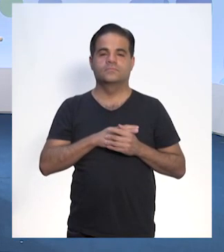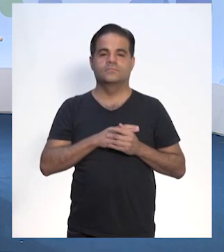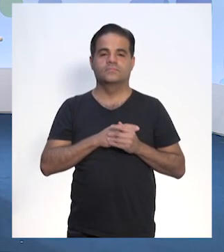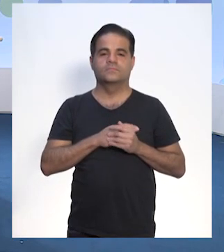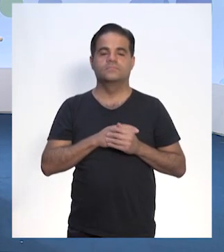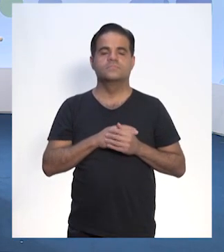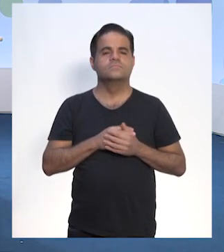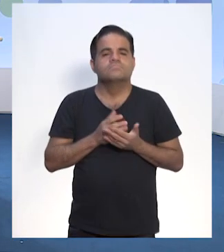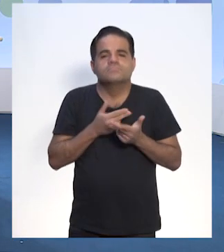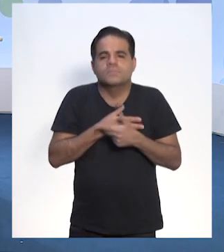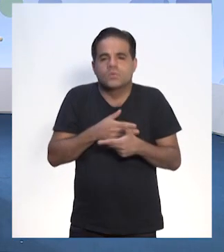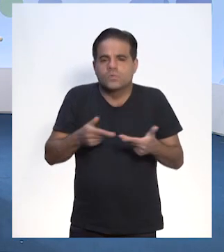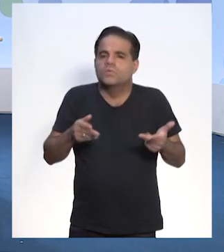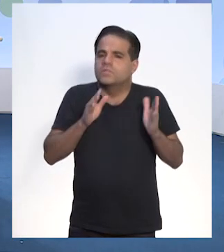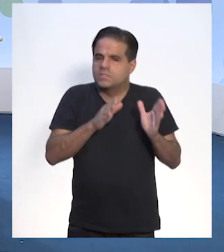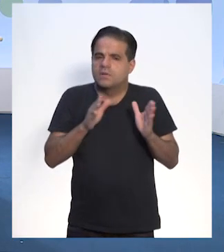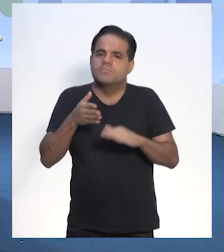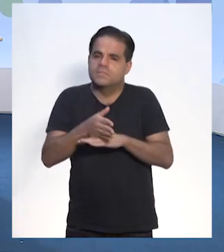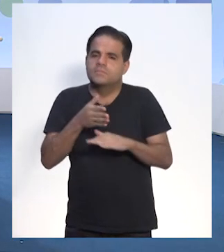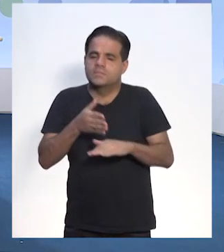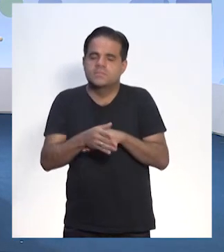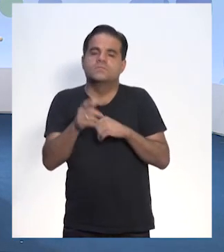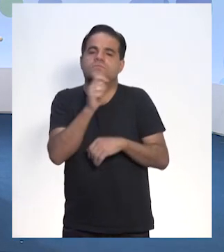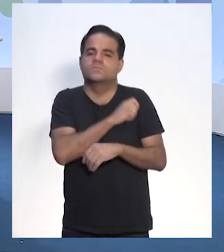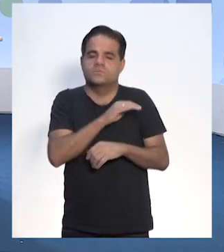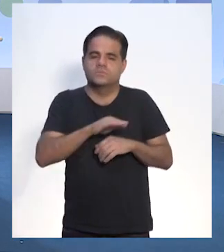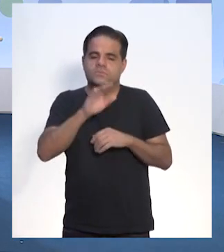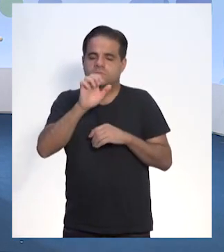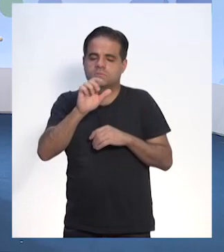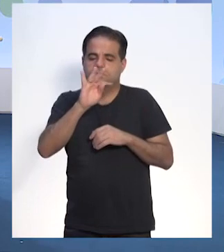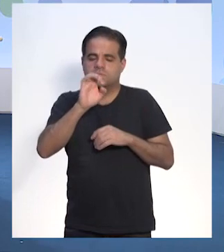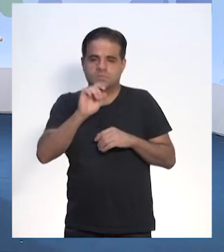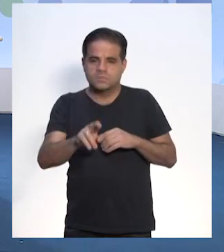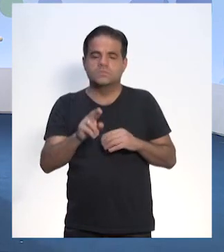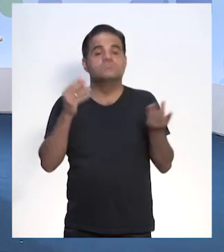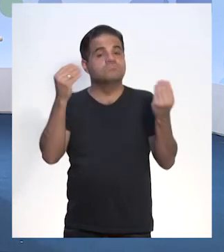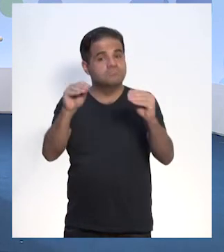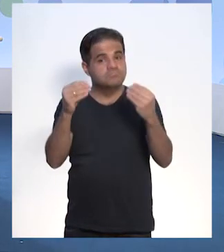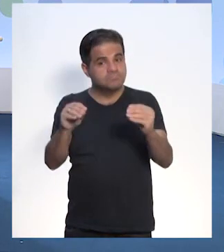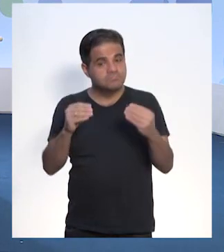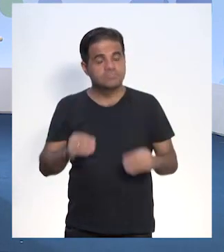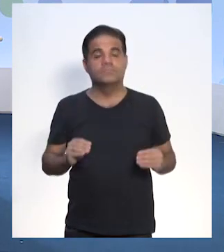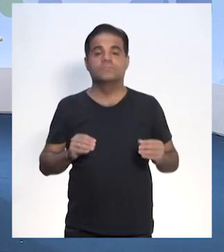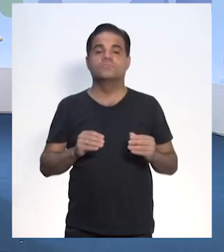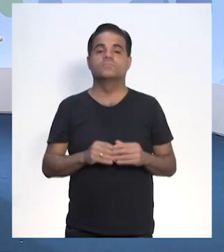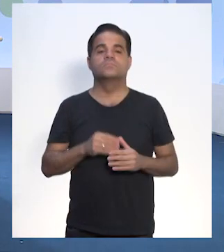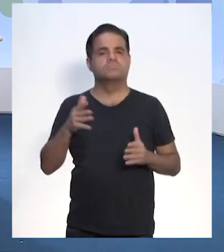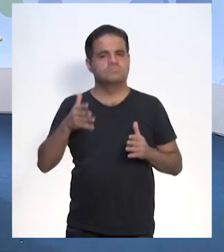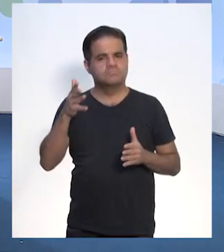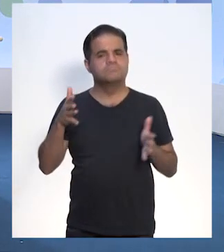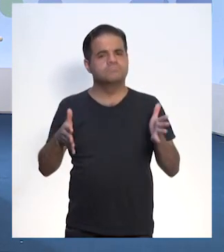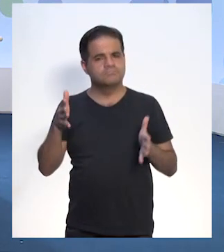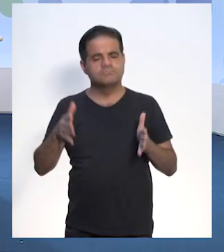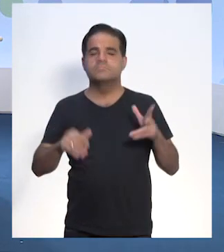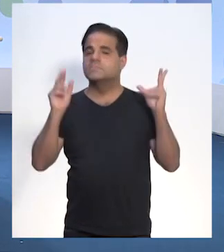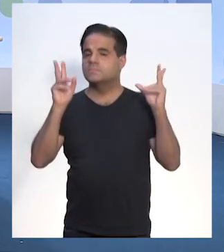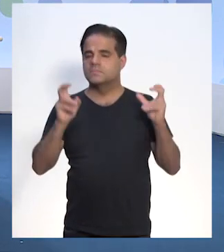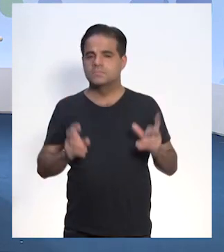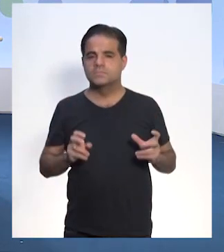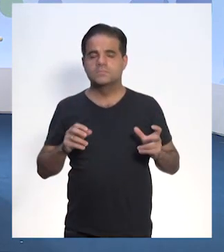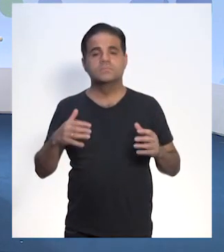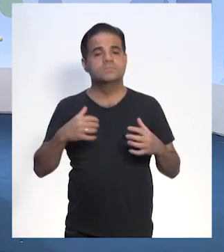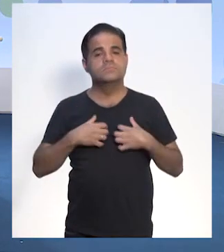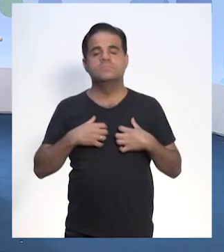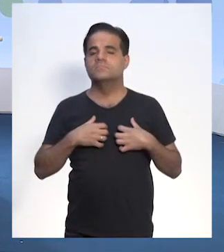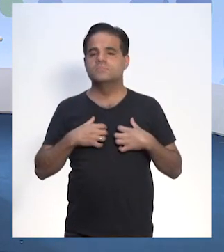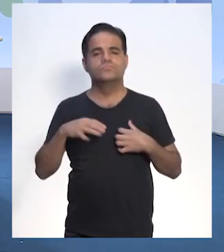espaço. O Leonardo, da Pro Ana, colocou amor também, como o assunto. Muito